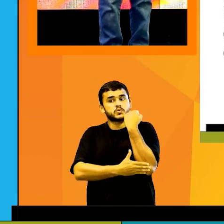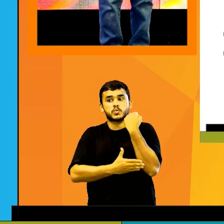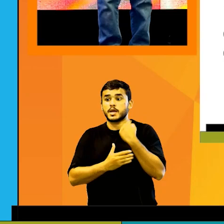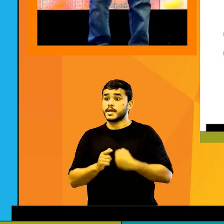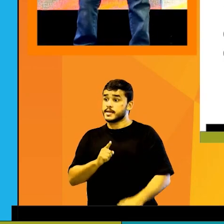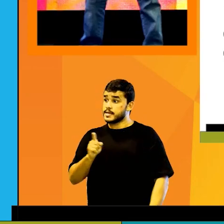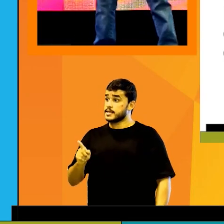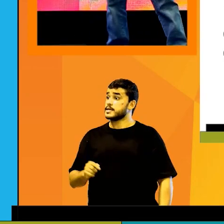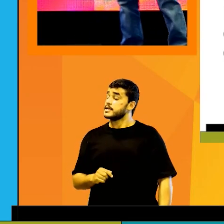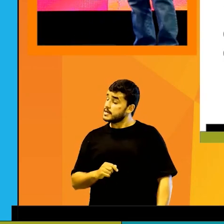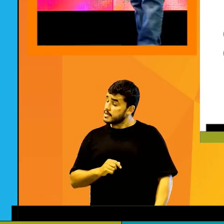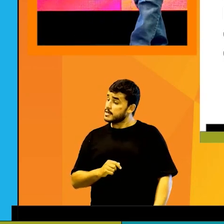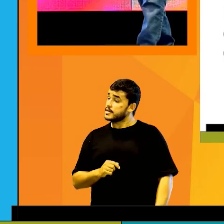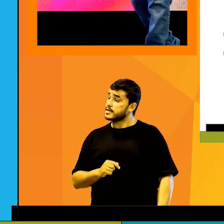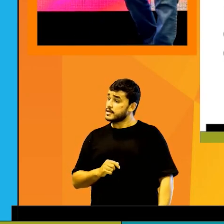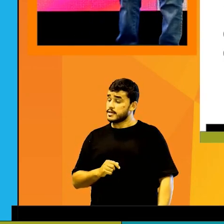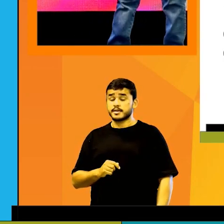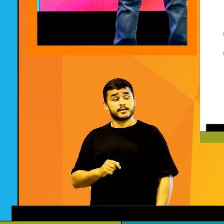era.